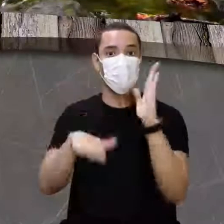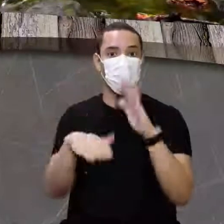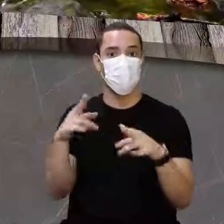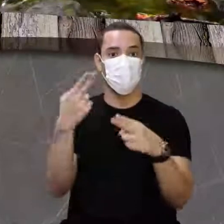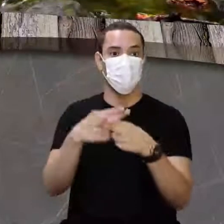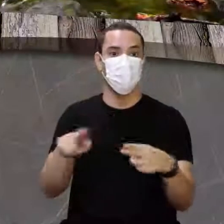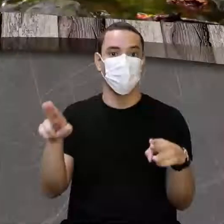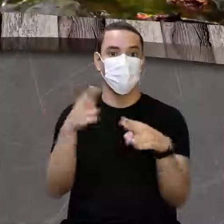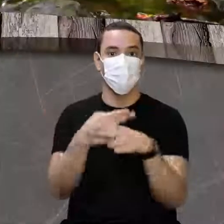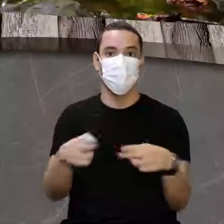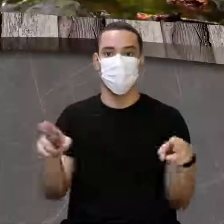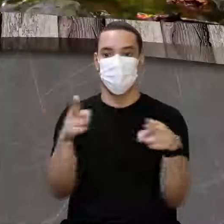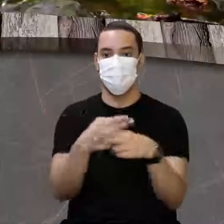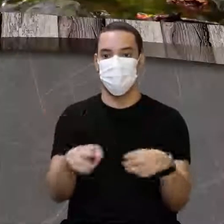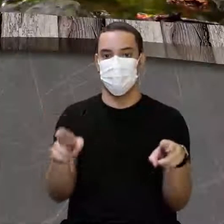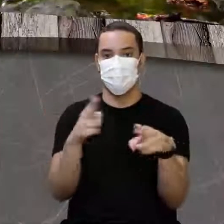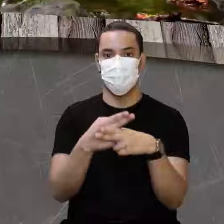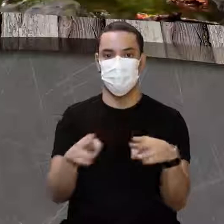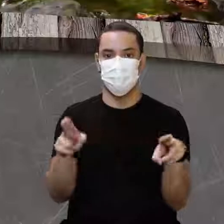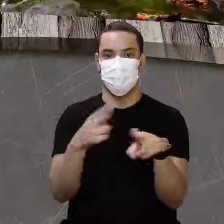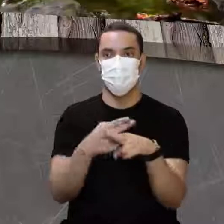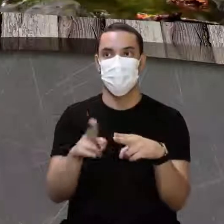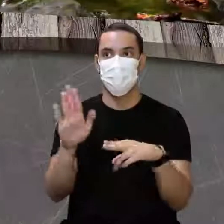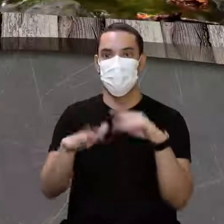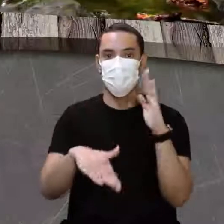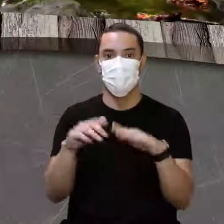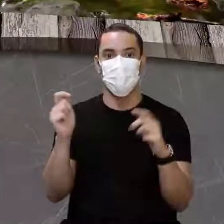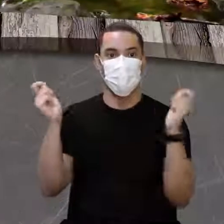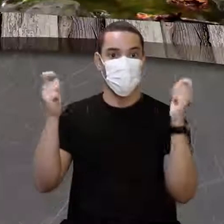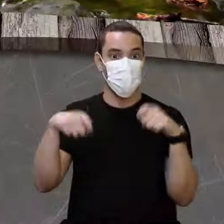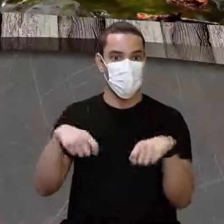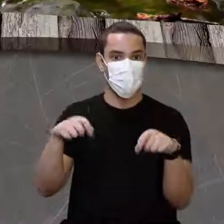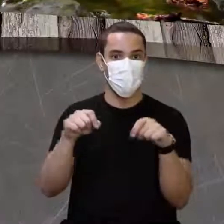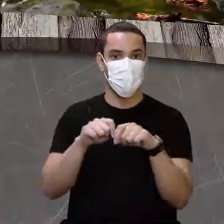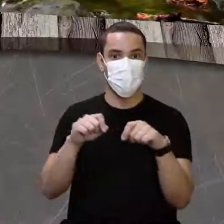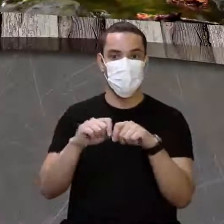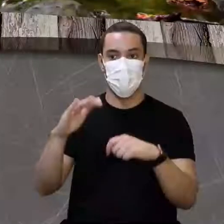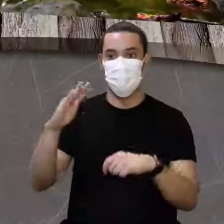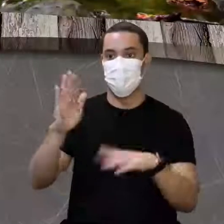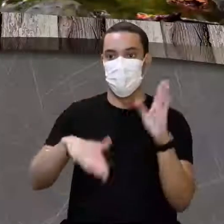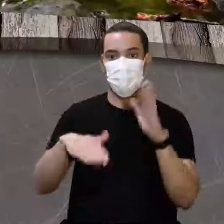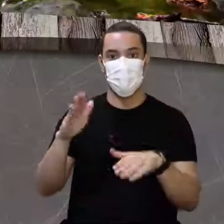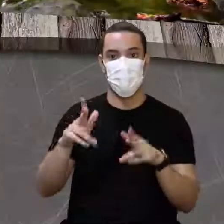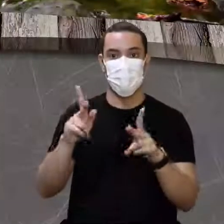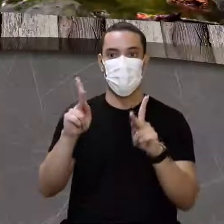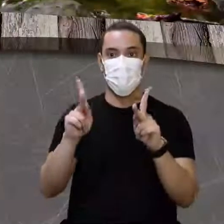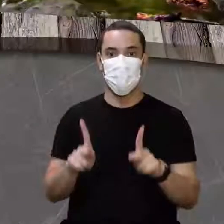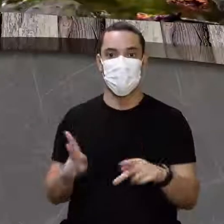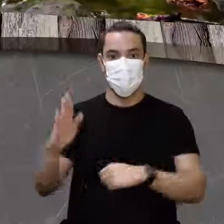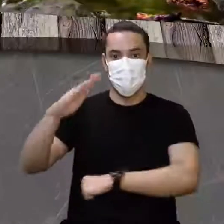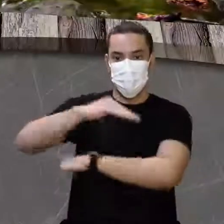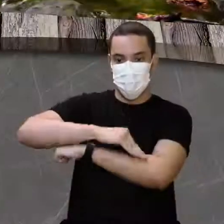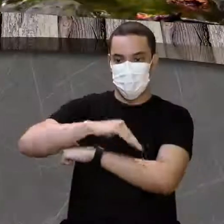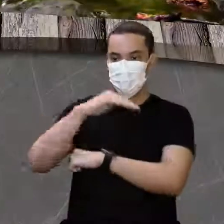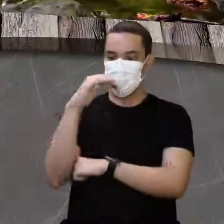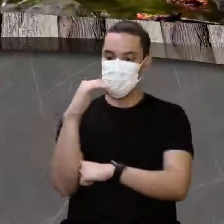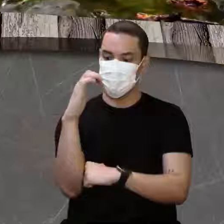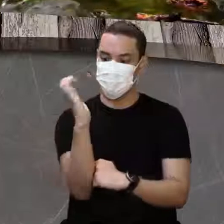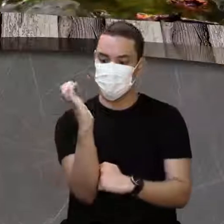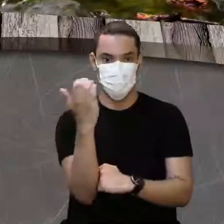né, com a cabecinha ali, e o restante do corpo. Às vezes ele pode estar nessa posição, ou